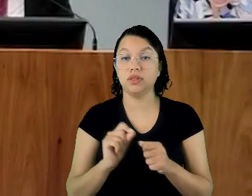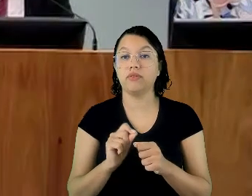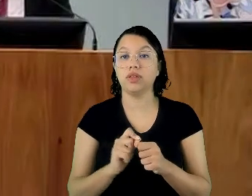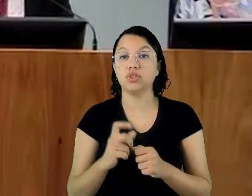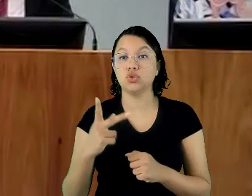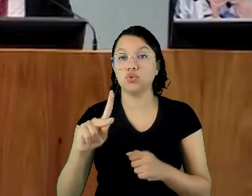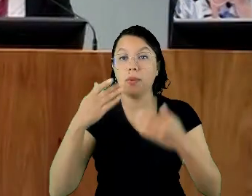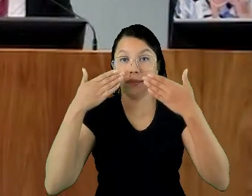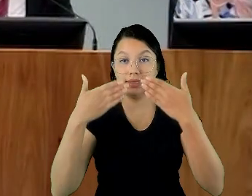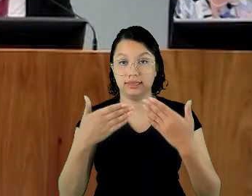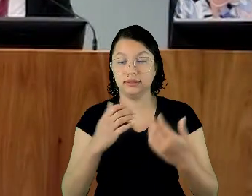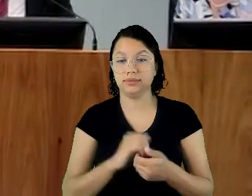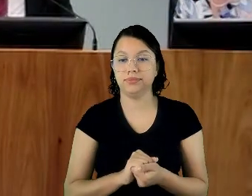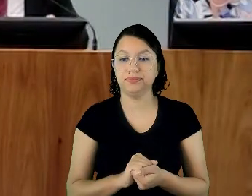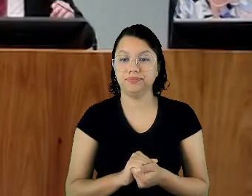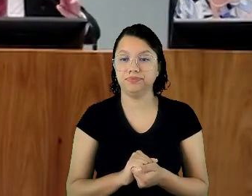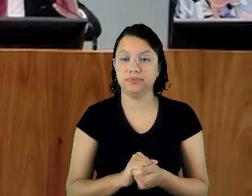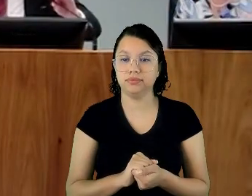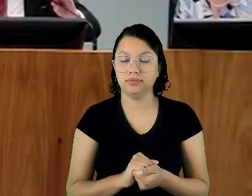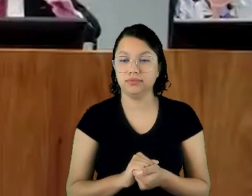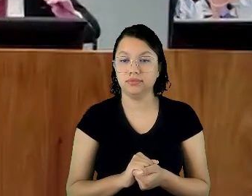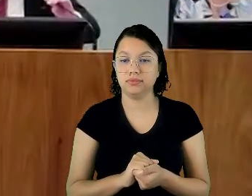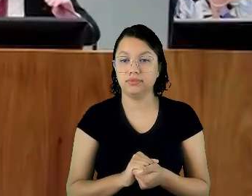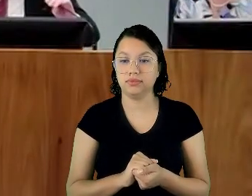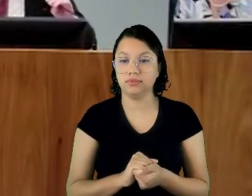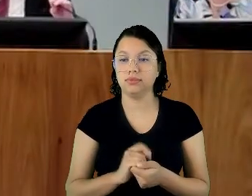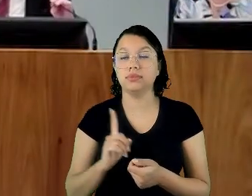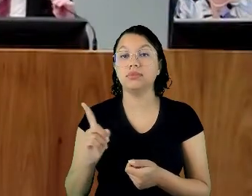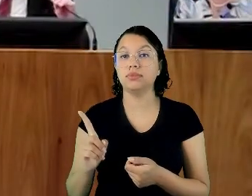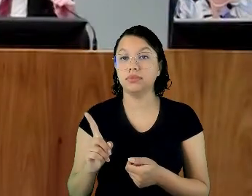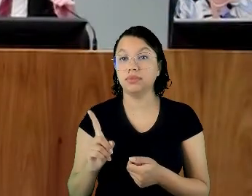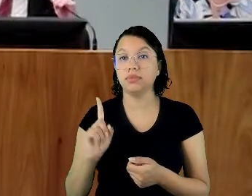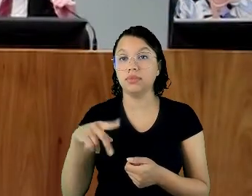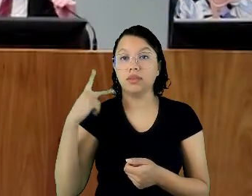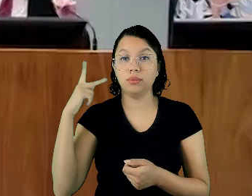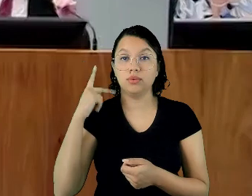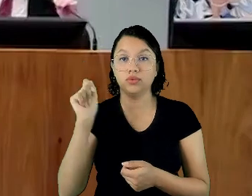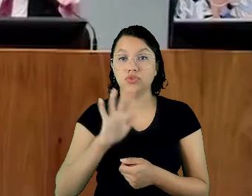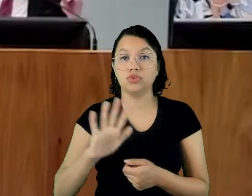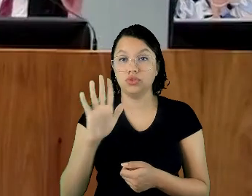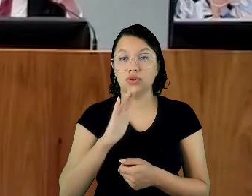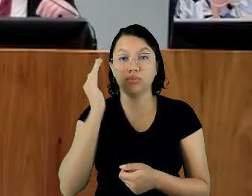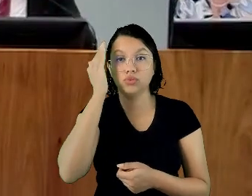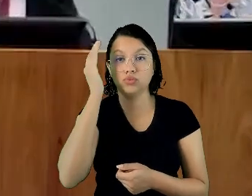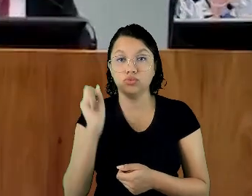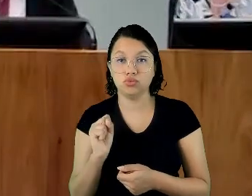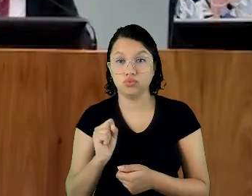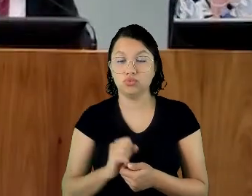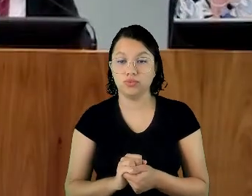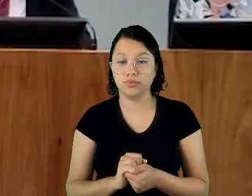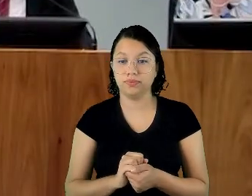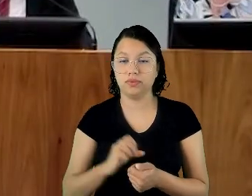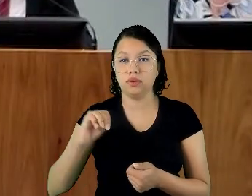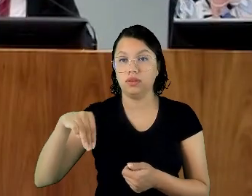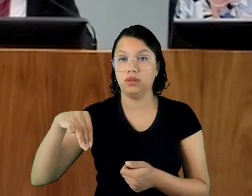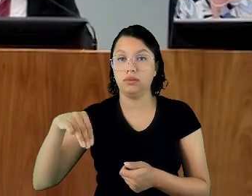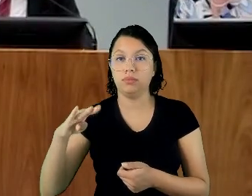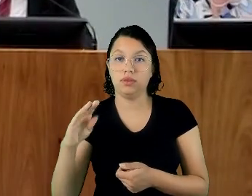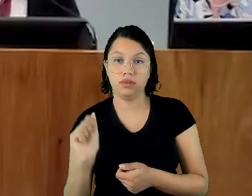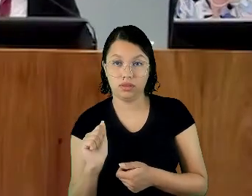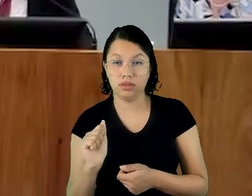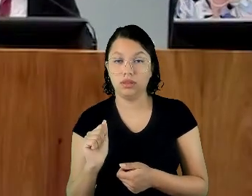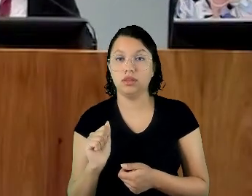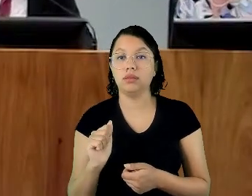apresentação. A doutora Ana Carolina é procuradora-geral do Estado do Mato Grosso do Sul. MBA, ela tem o MBA em